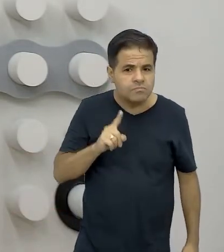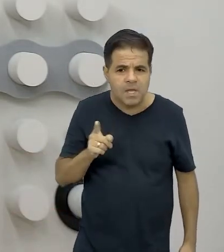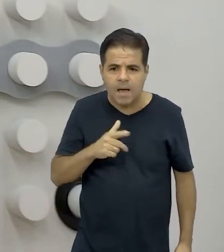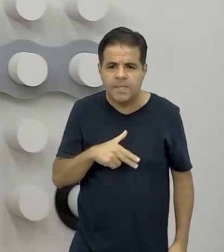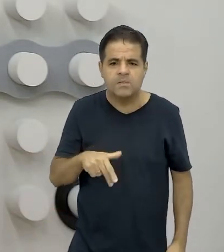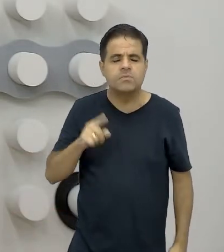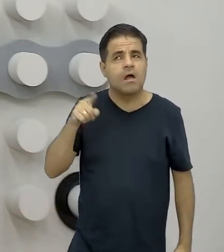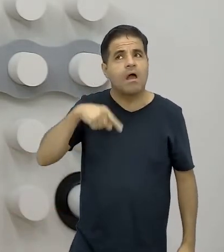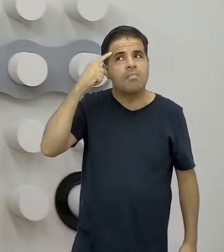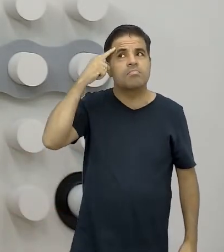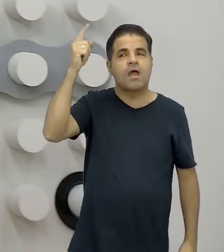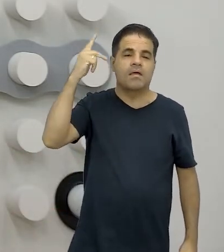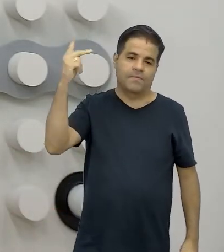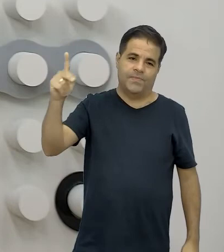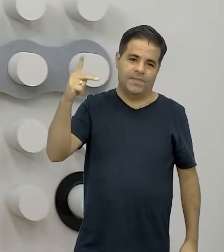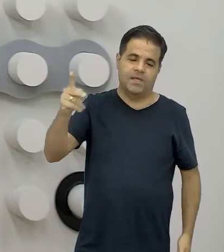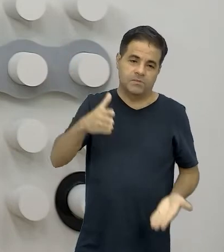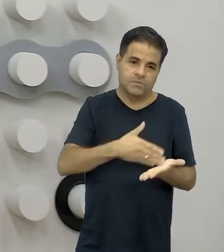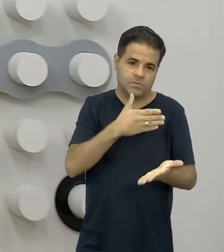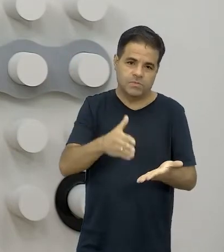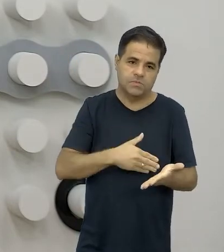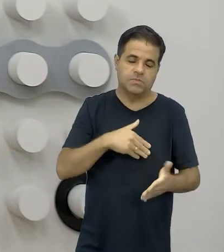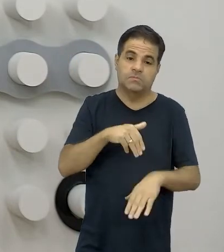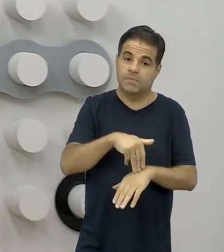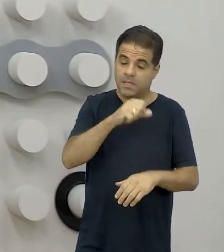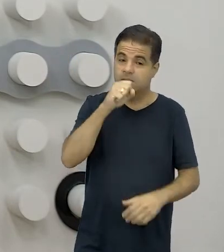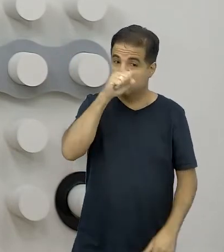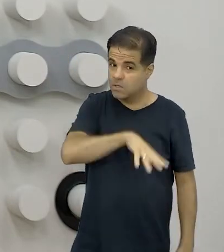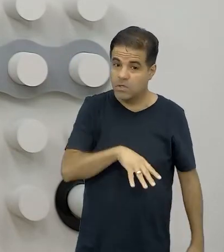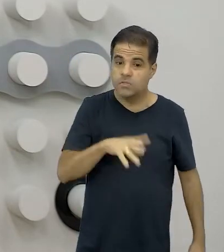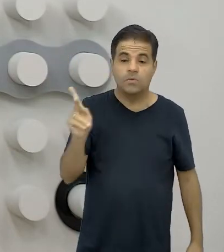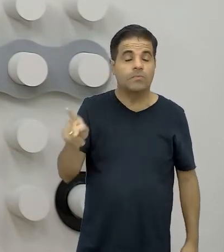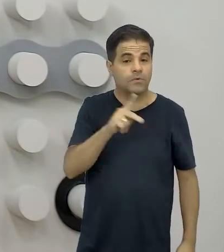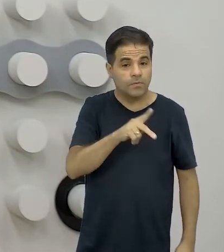um pouco a ideia também do livro Mestre Ignorante. Então